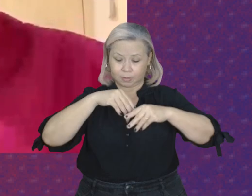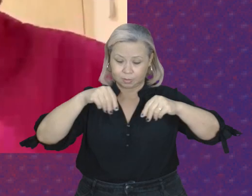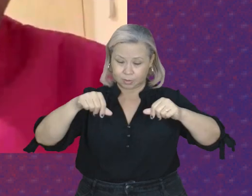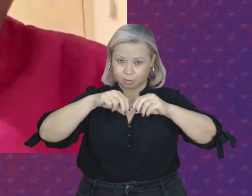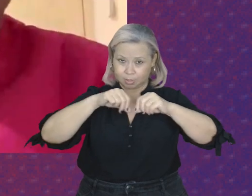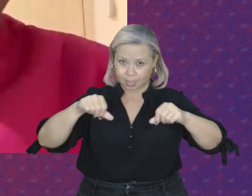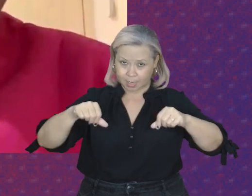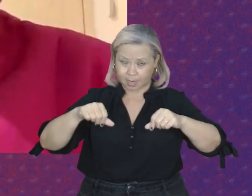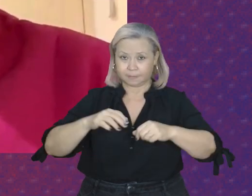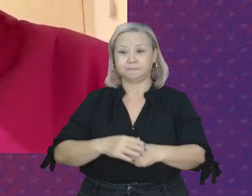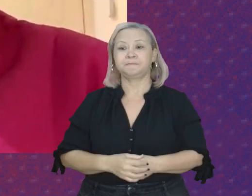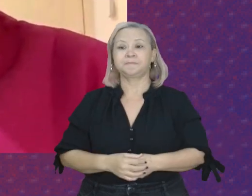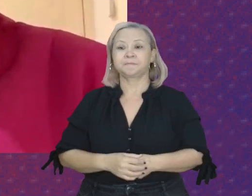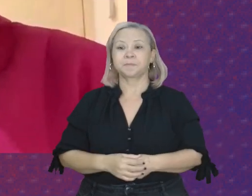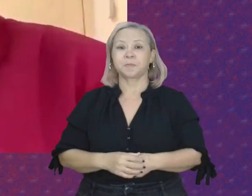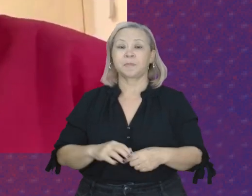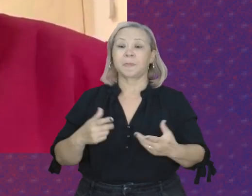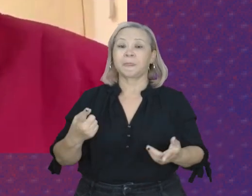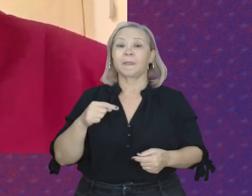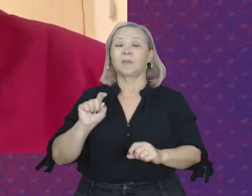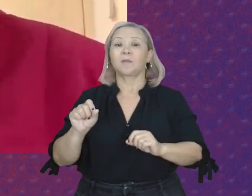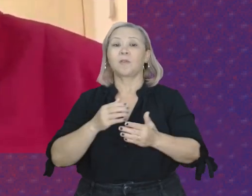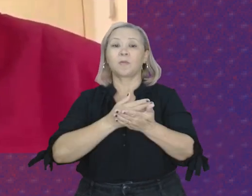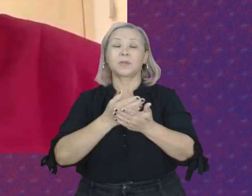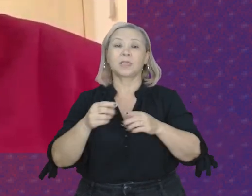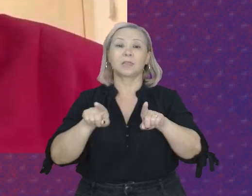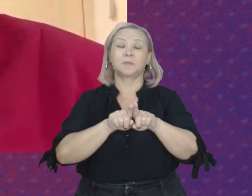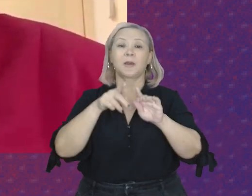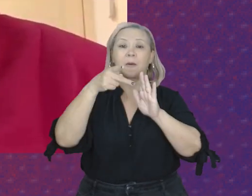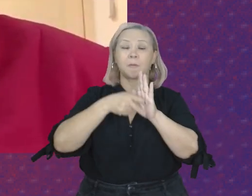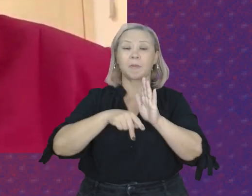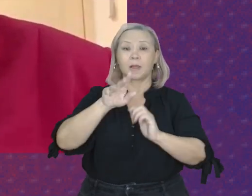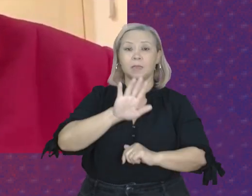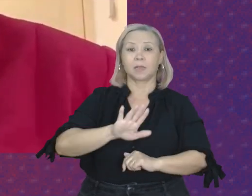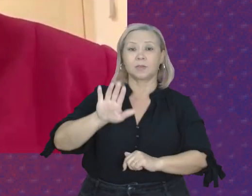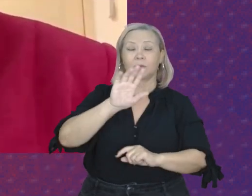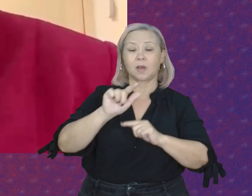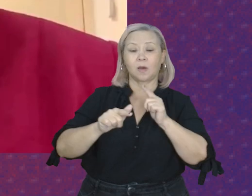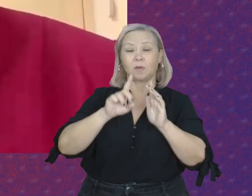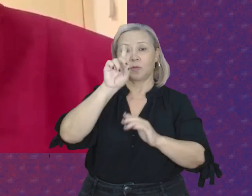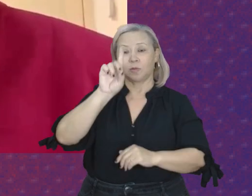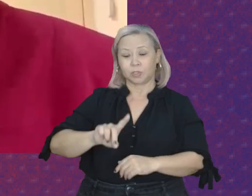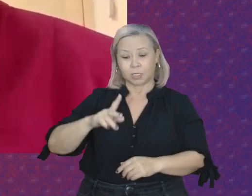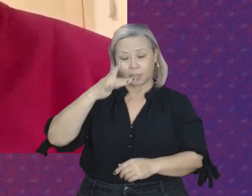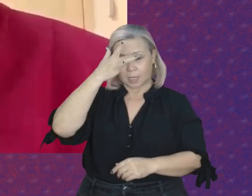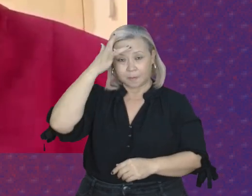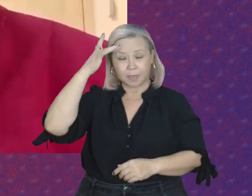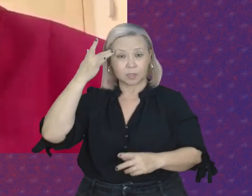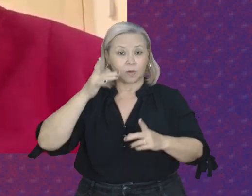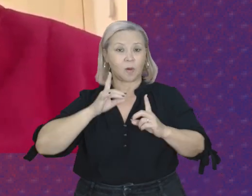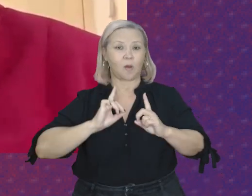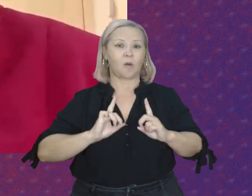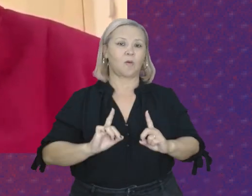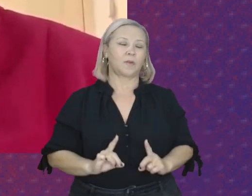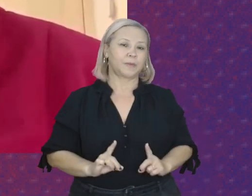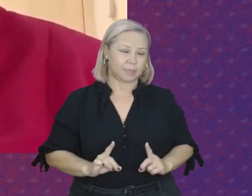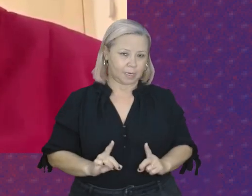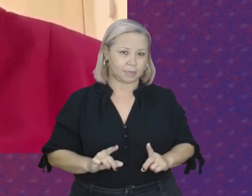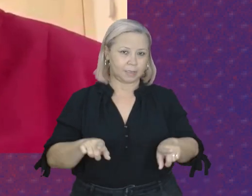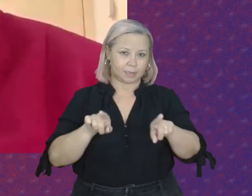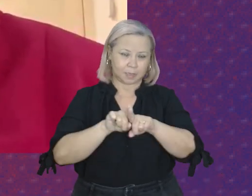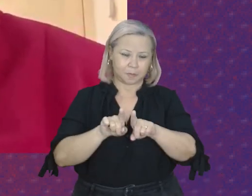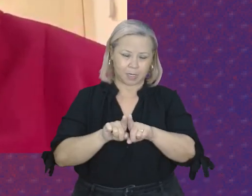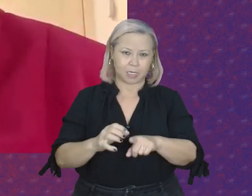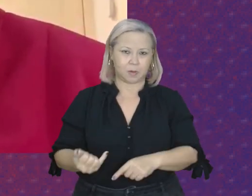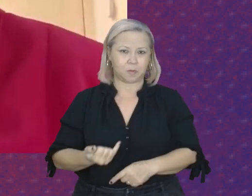4.887 de 2003, e foi lançado o Plano Nacional dos Direitos da Pessoa com Deficiência.